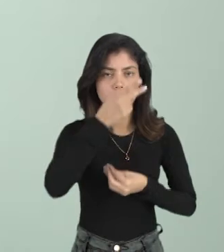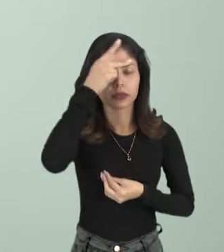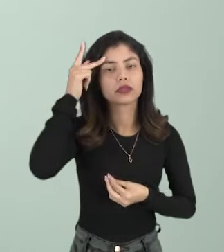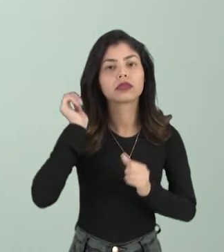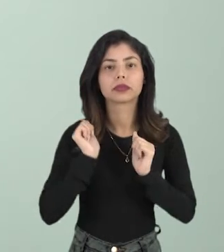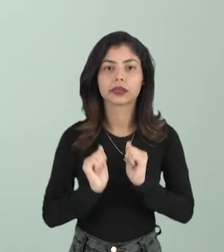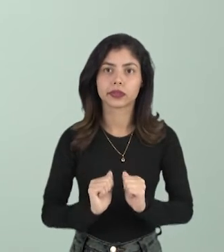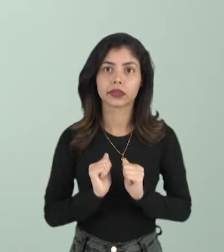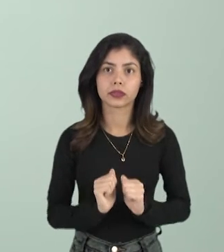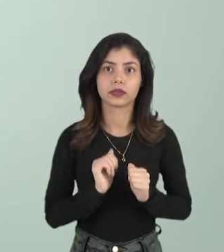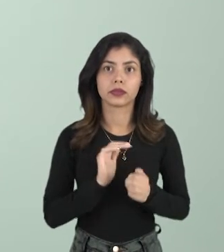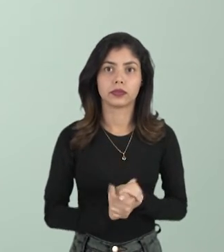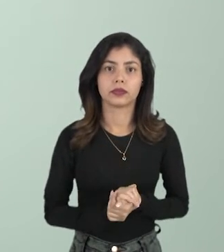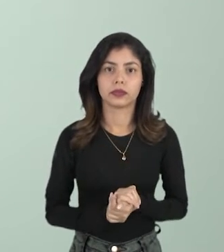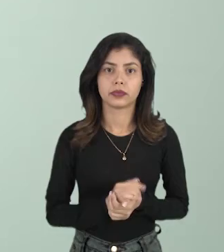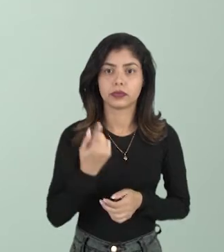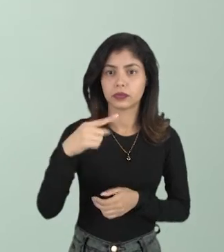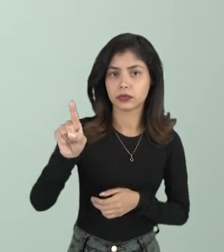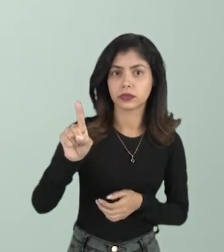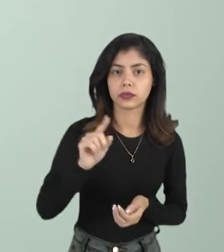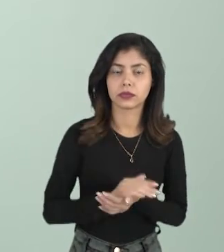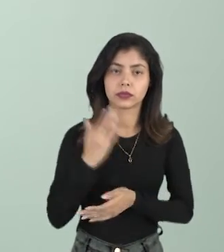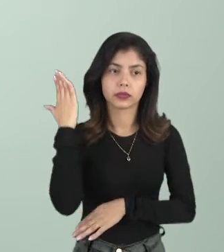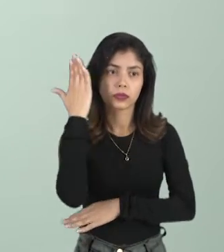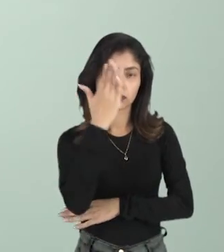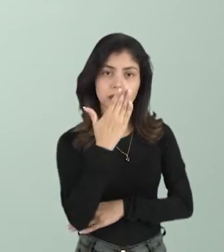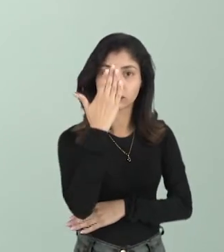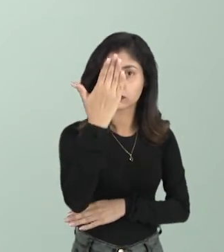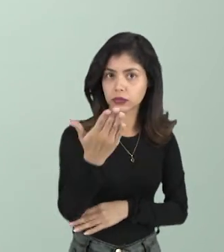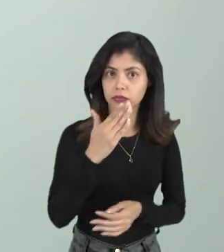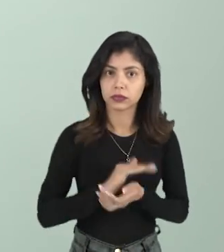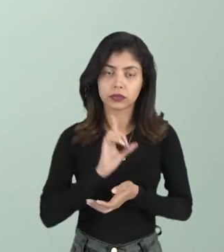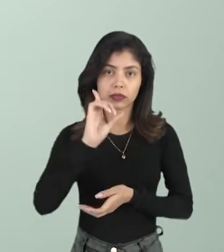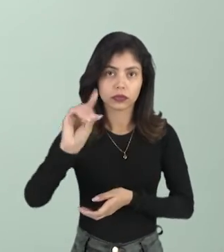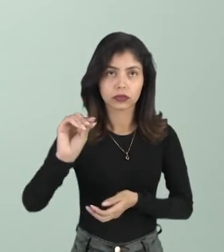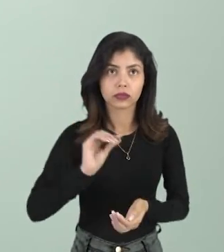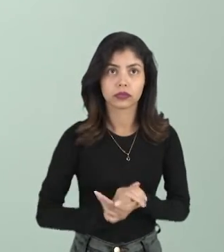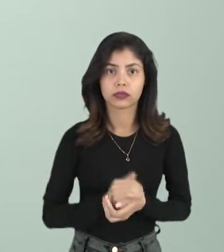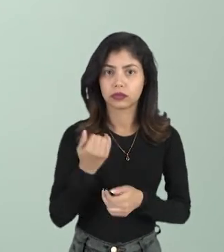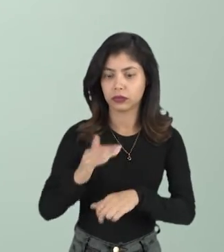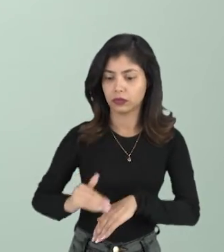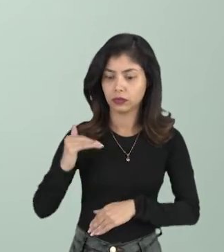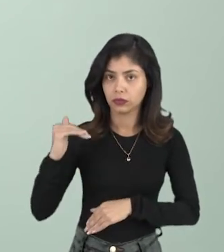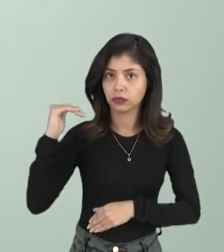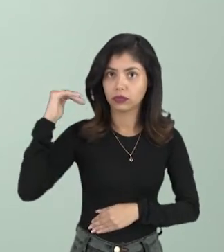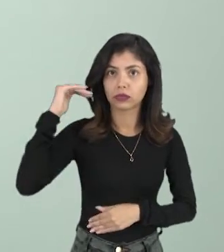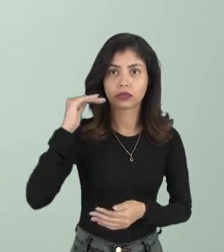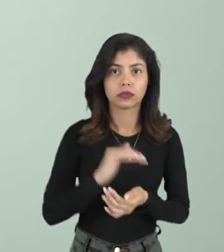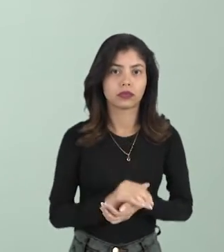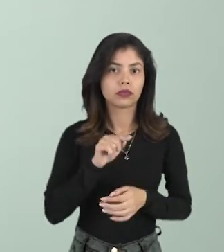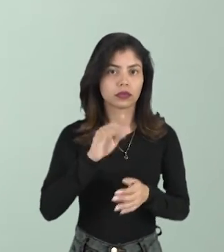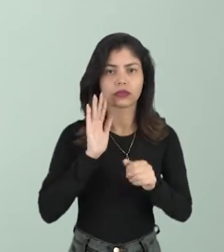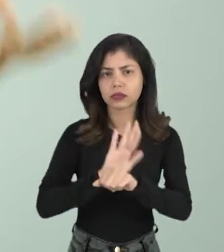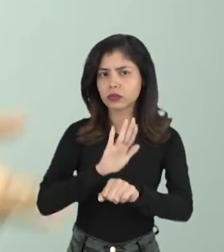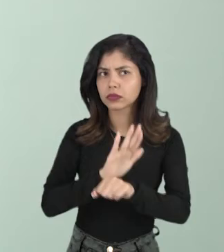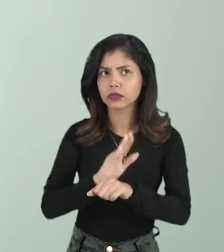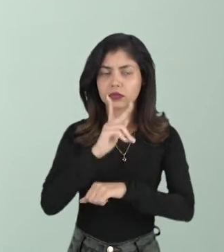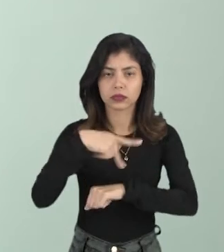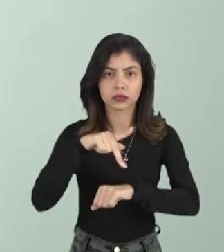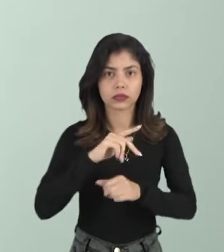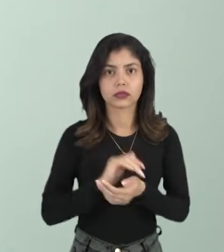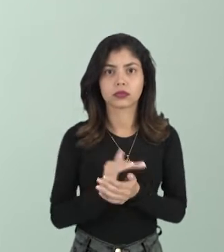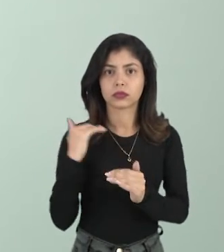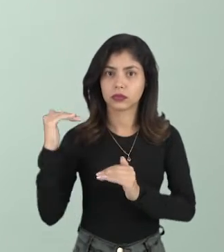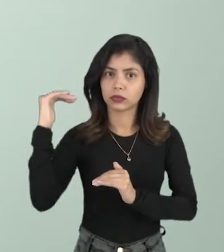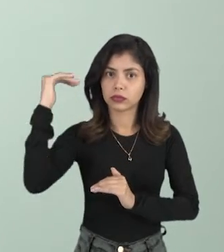pessoas podem seguir em frente, ir adiante e crescer, ok? E isso ajudaria o país a